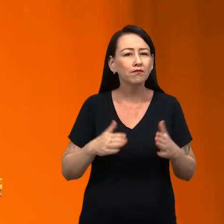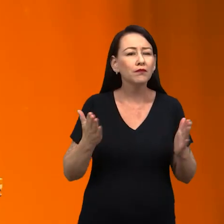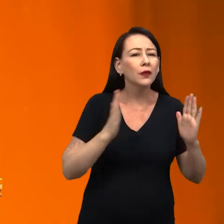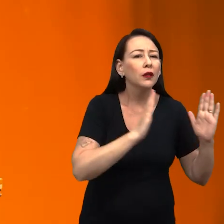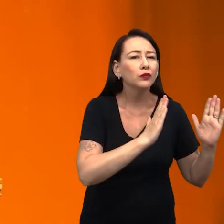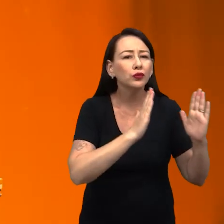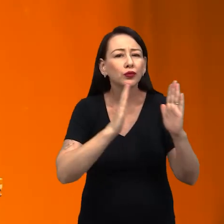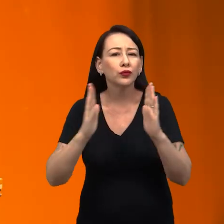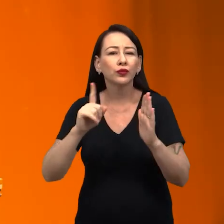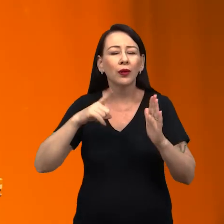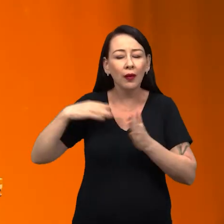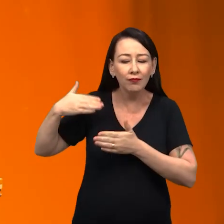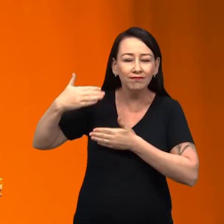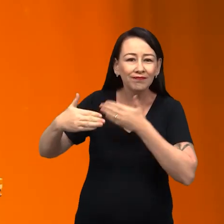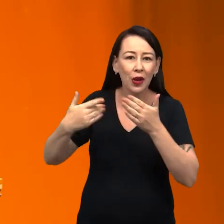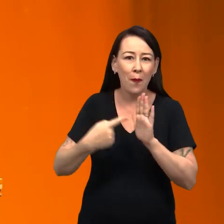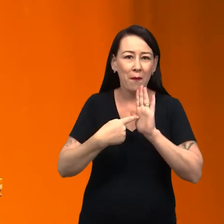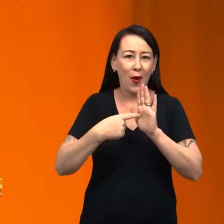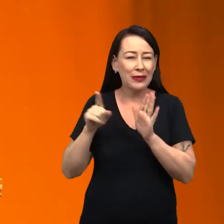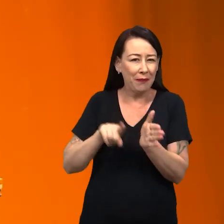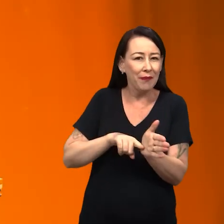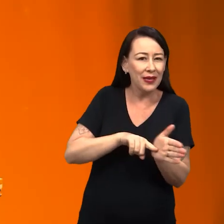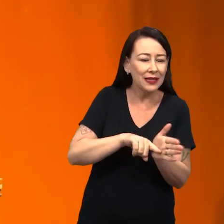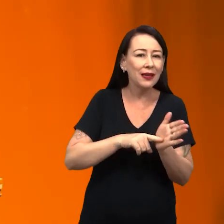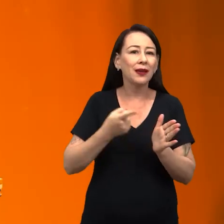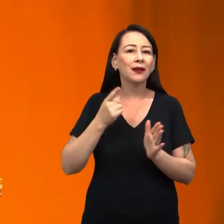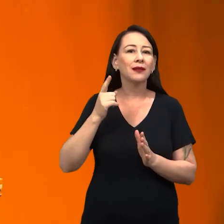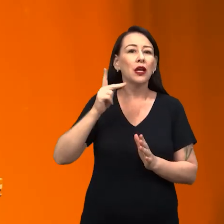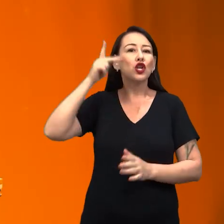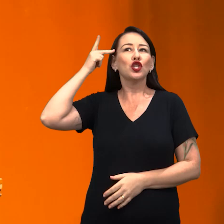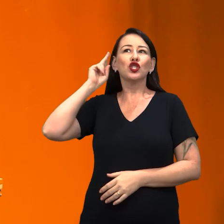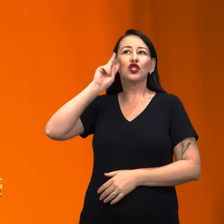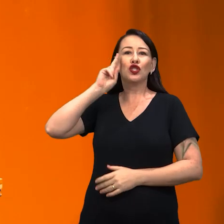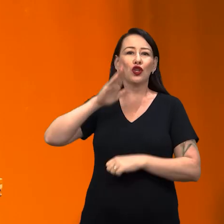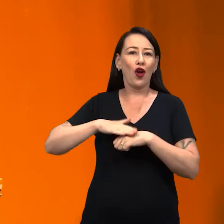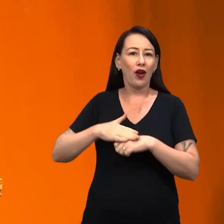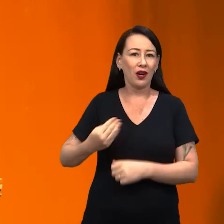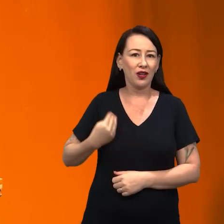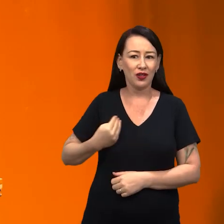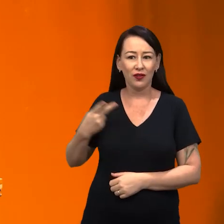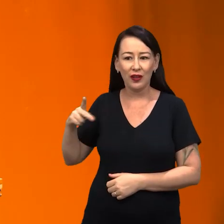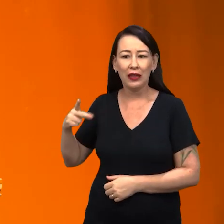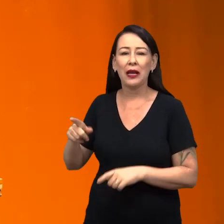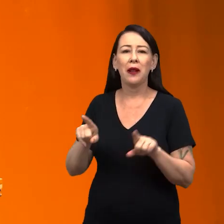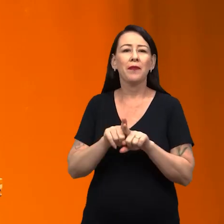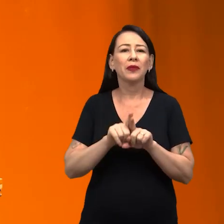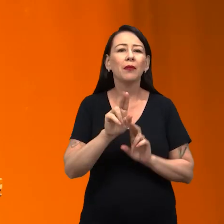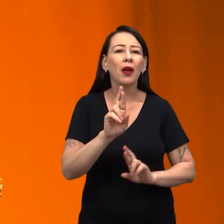venho fazendo de pesquisa, né, da minha própria história e do diálogo com Lídia e com